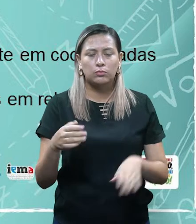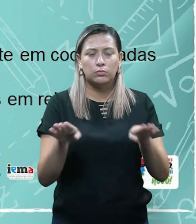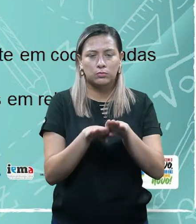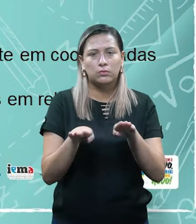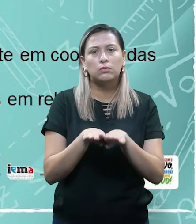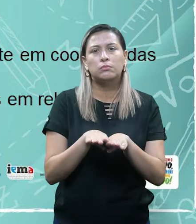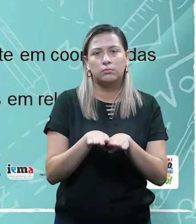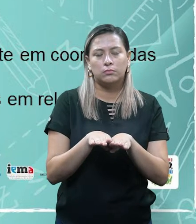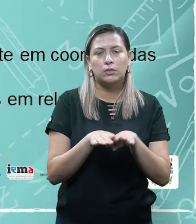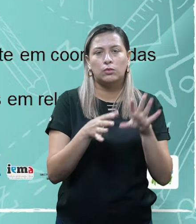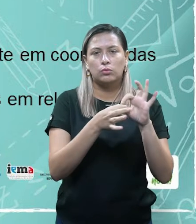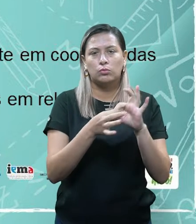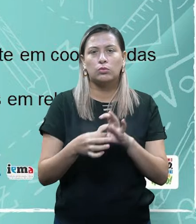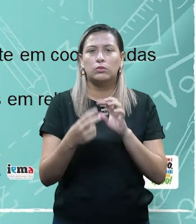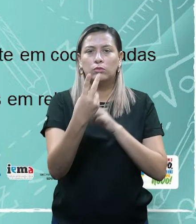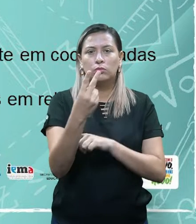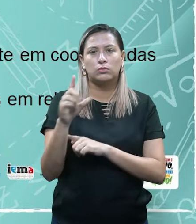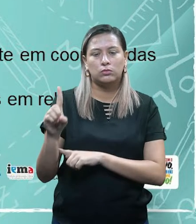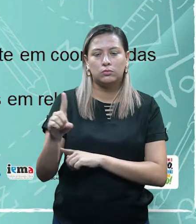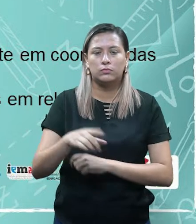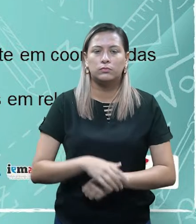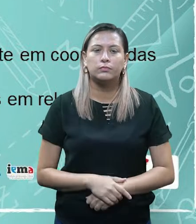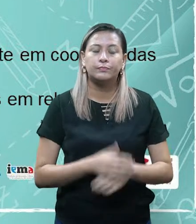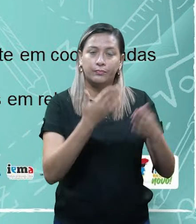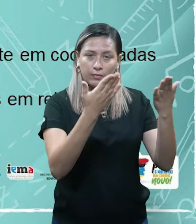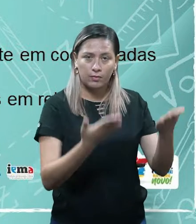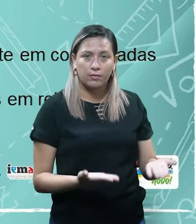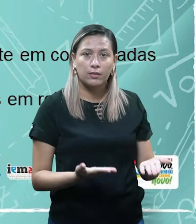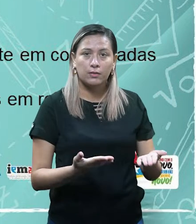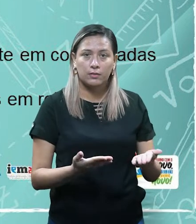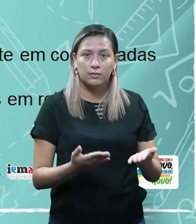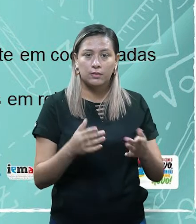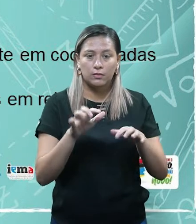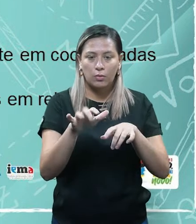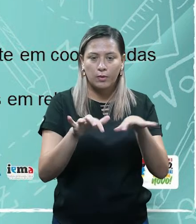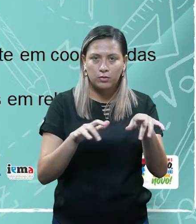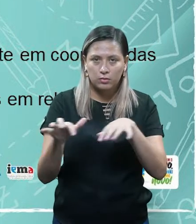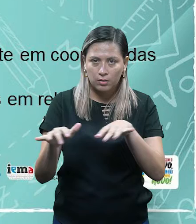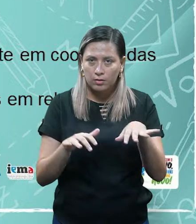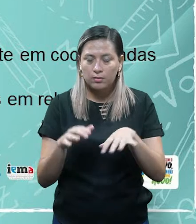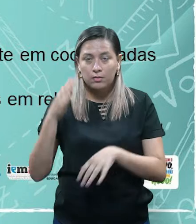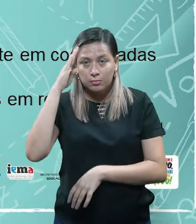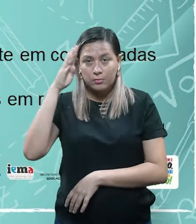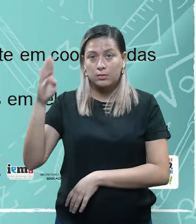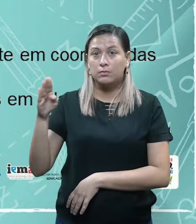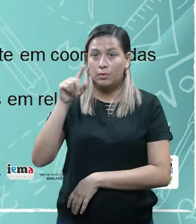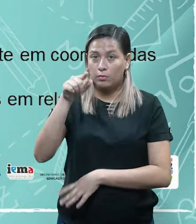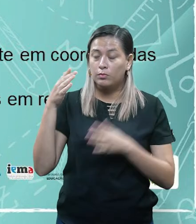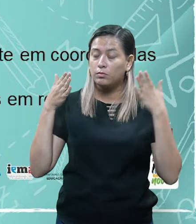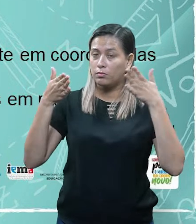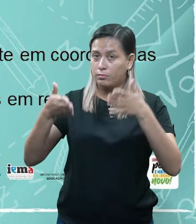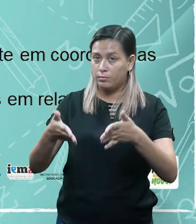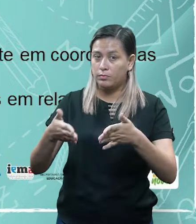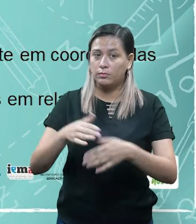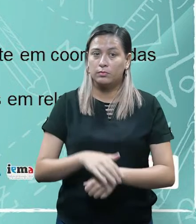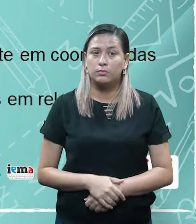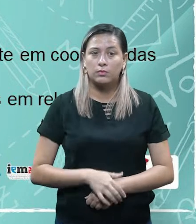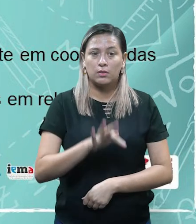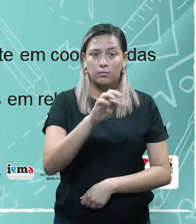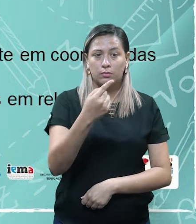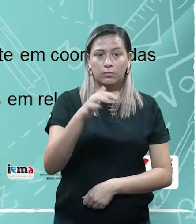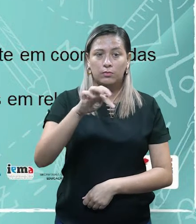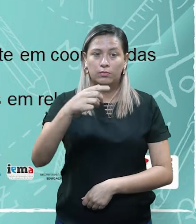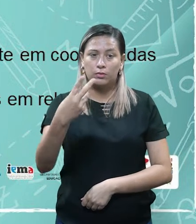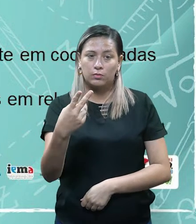ok? Então, gente, essas são as teclas principais aí que você tem que focar. Então, a F1, a F2, a F3,